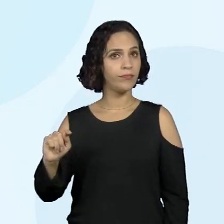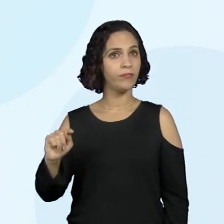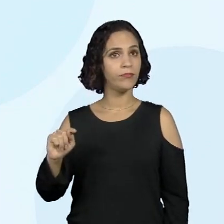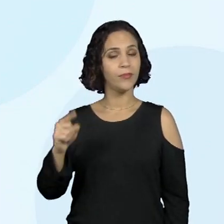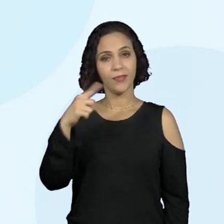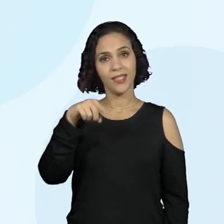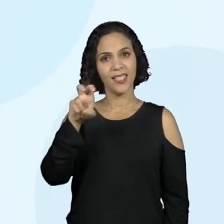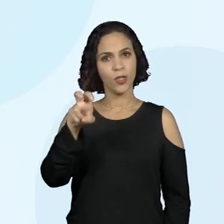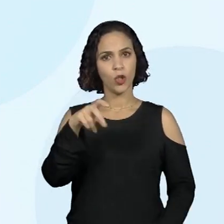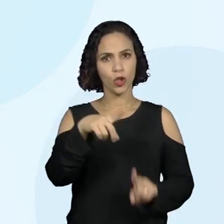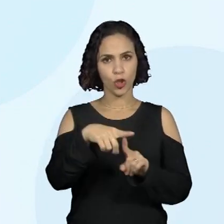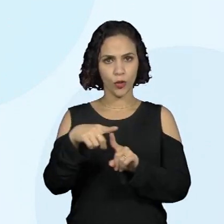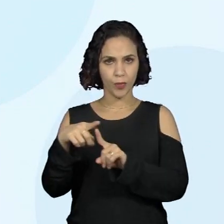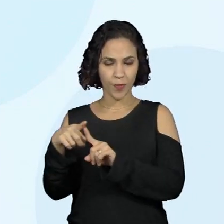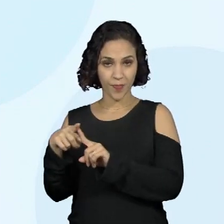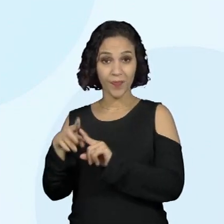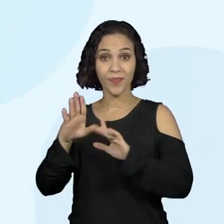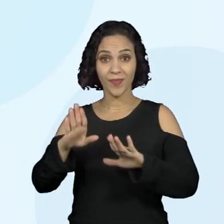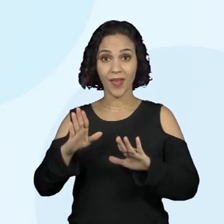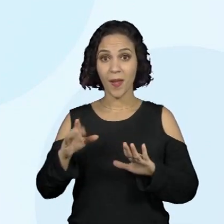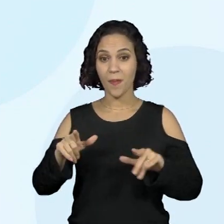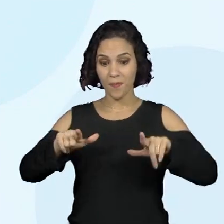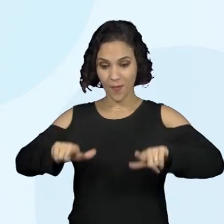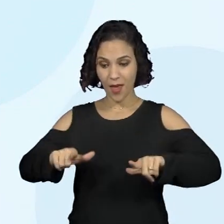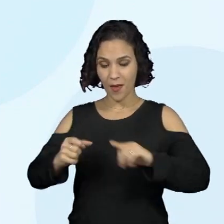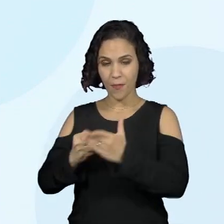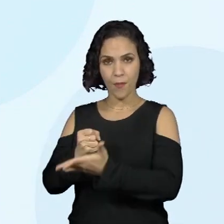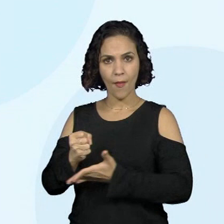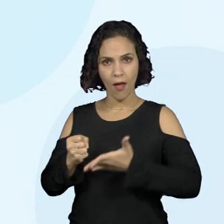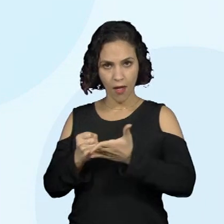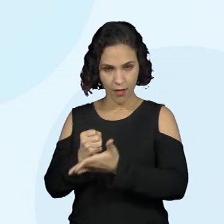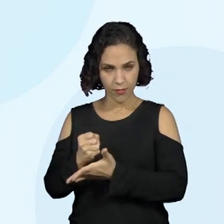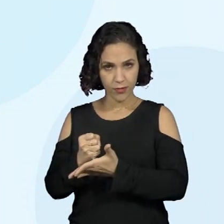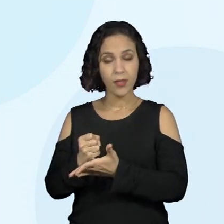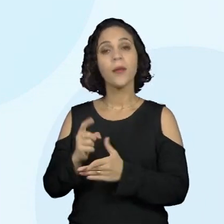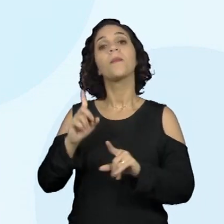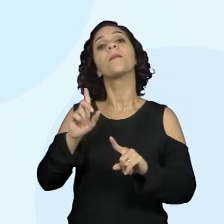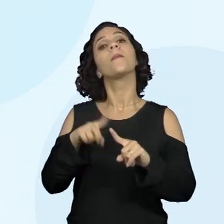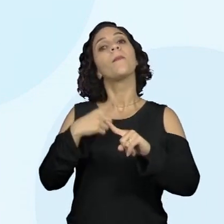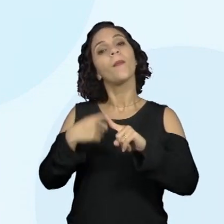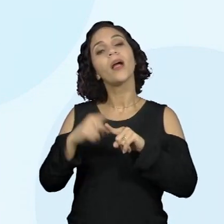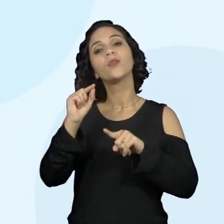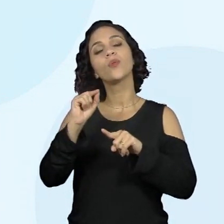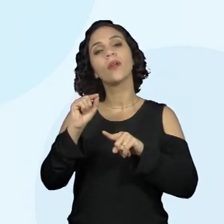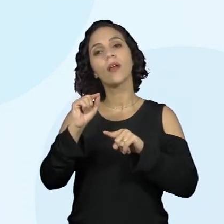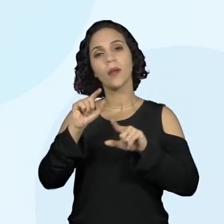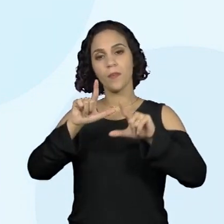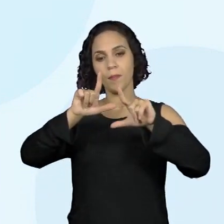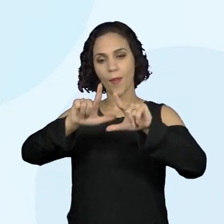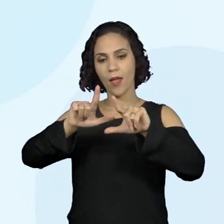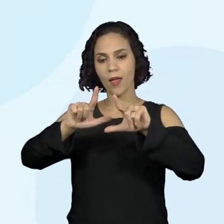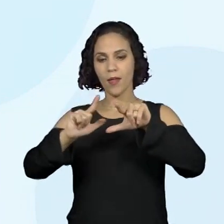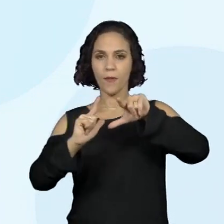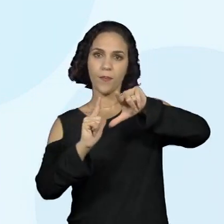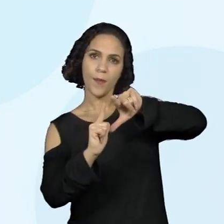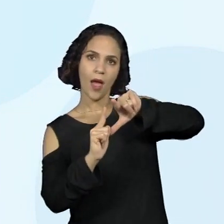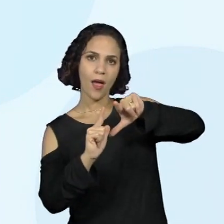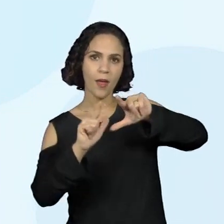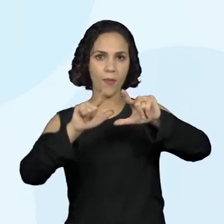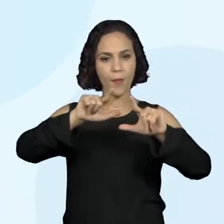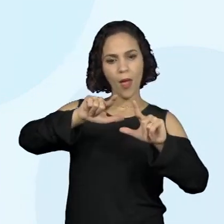E somado a essa base, que pode ser um desses polígonos, as faces são triangulares, são e devem